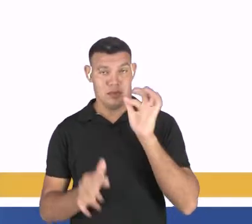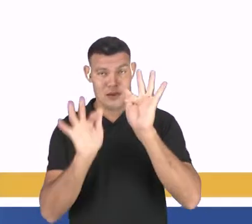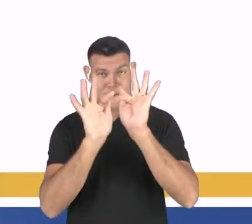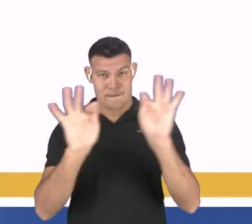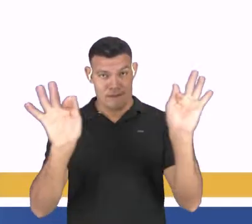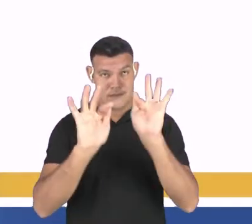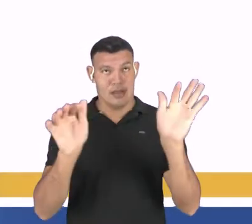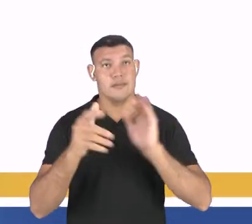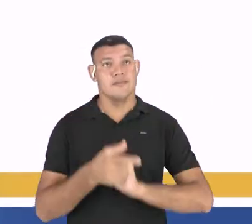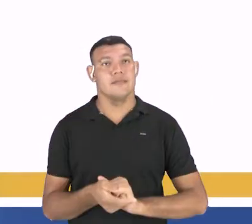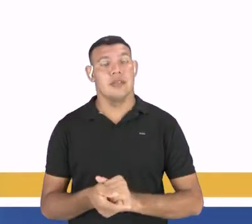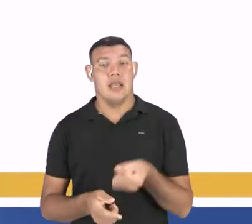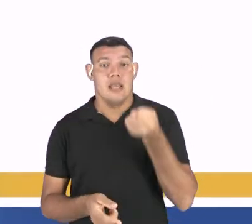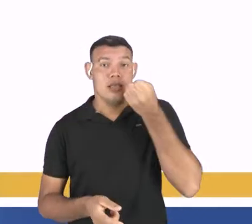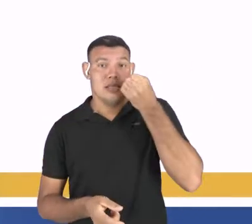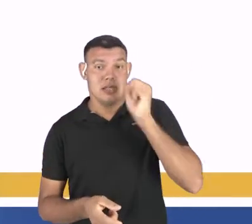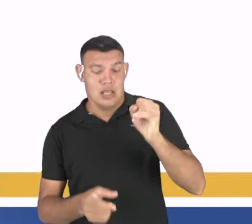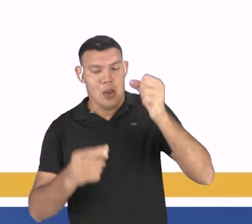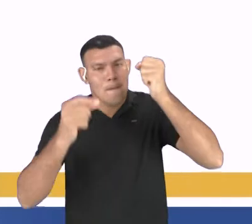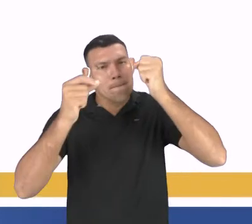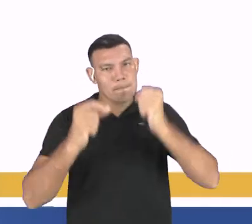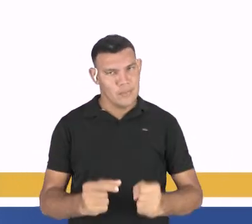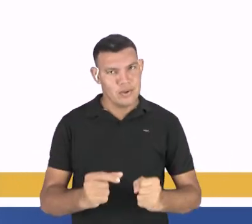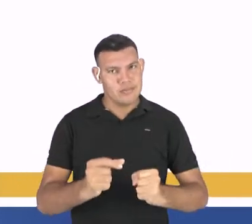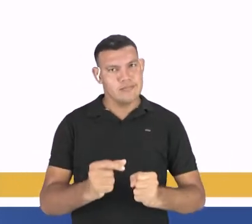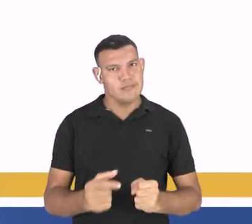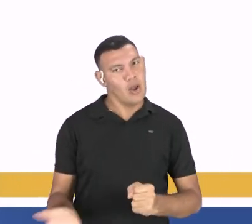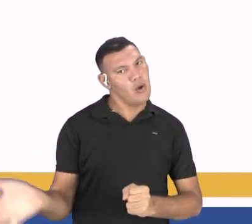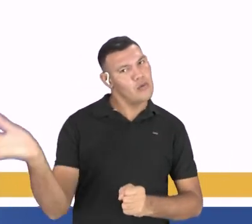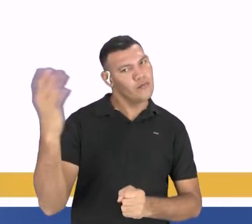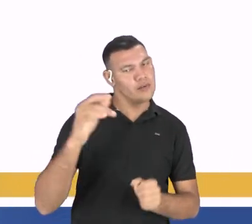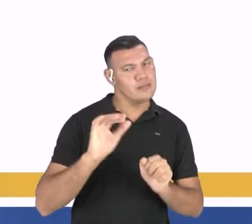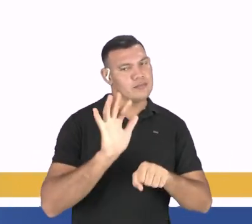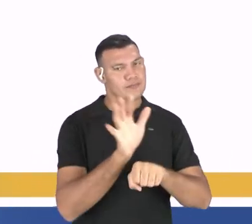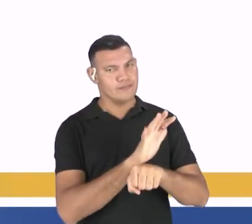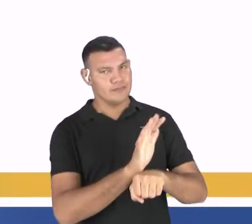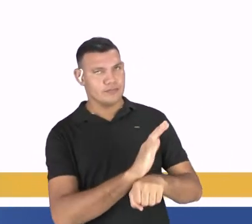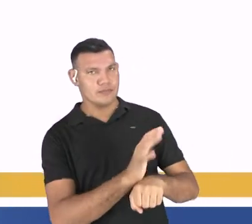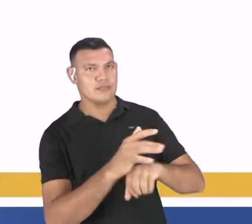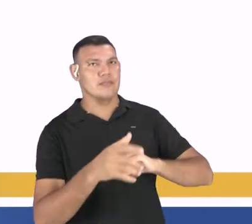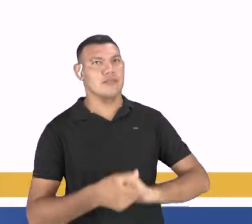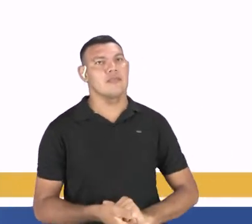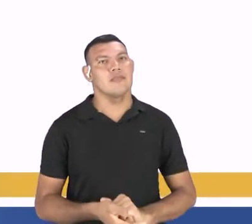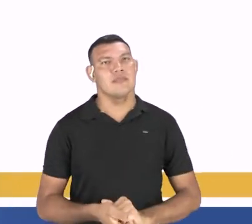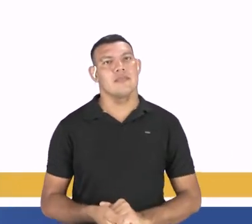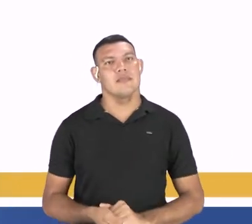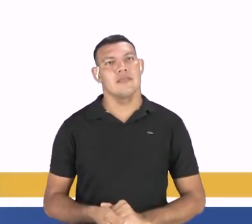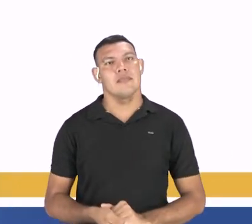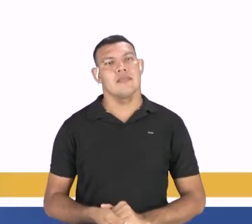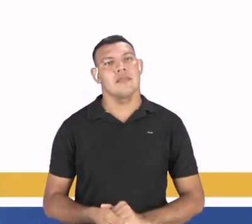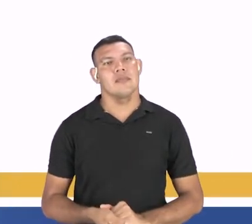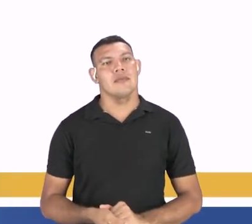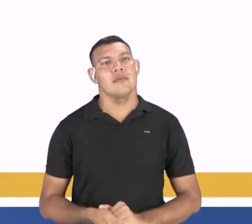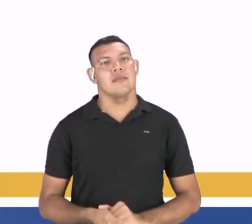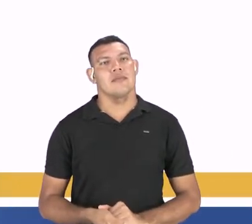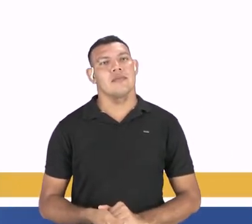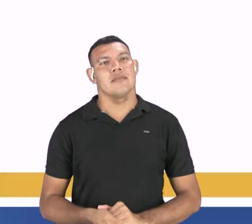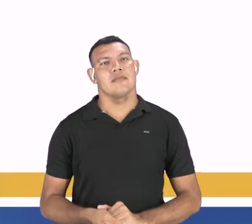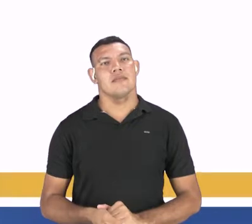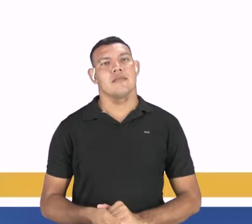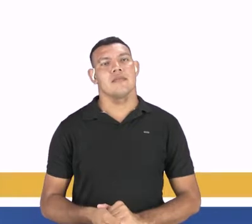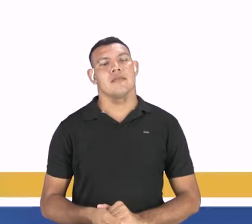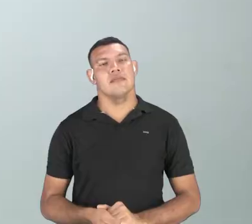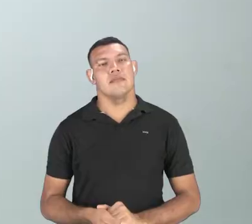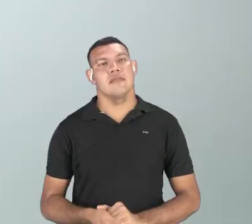ó. Se podemos, vamos ao cine. Como é que fica a tradução? Se nós pudermos, vamos ao cine. Olha